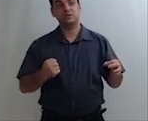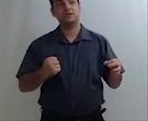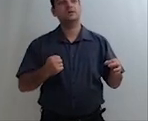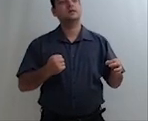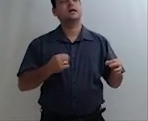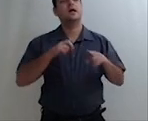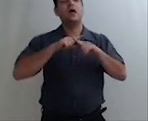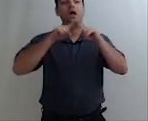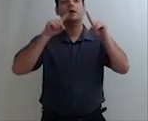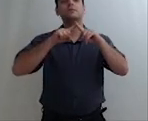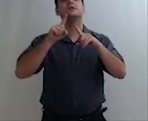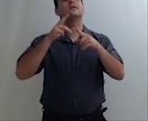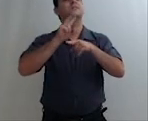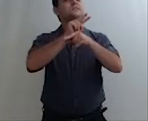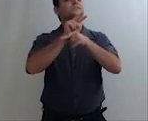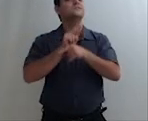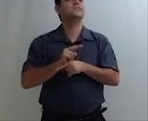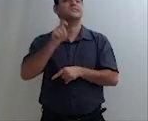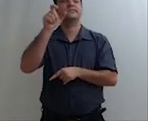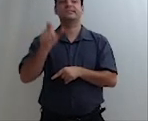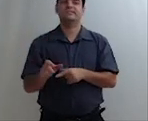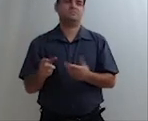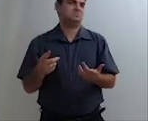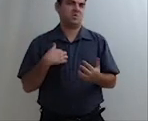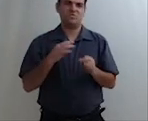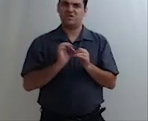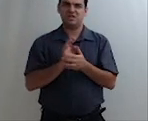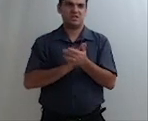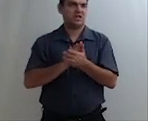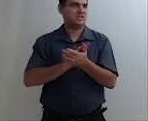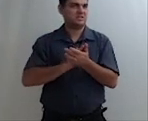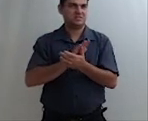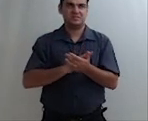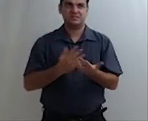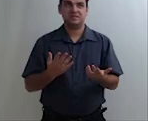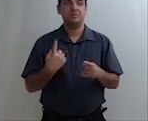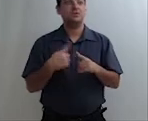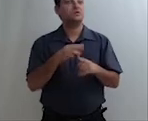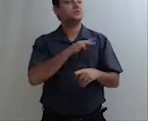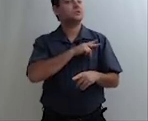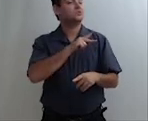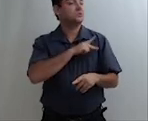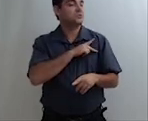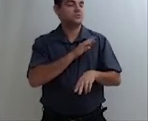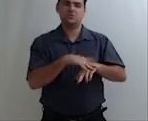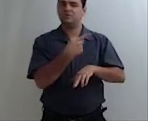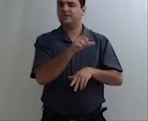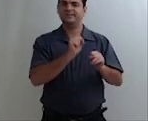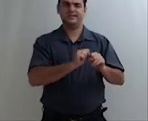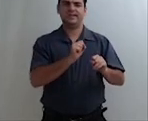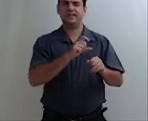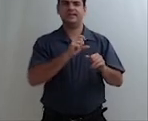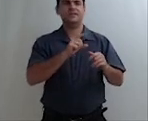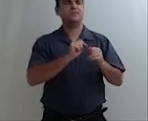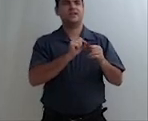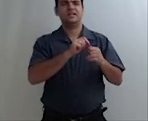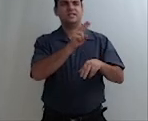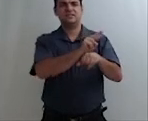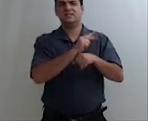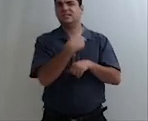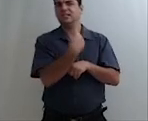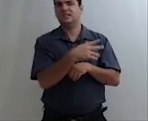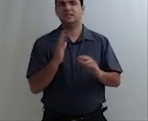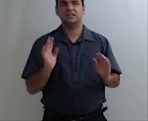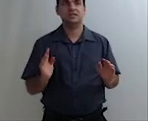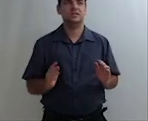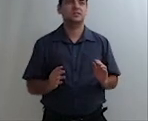levantada pela defesa de preclusão ou o extemporaneidade da prova requerir pelo Ministério Público na fase do artigo 402 ou mesmo de Que tal dirigência não teria